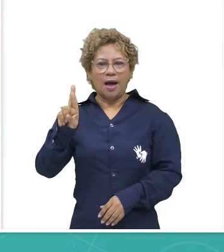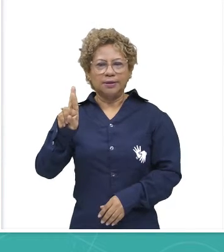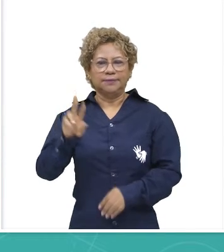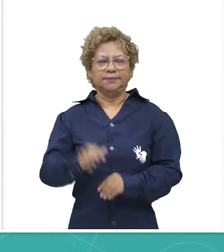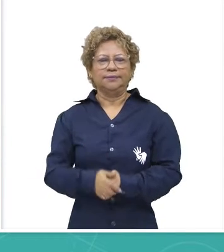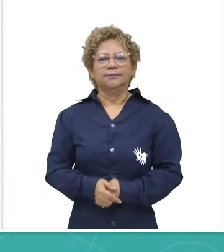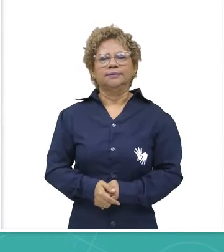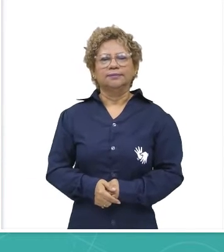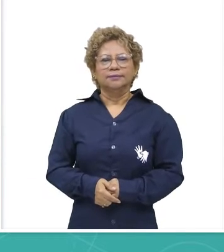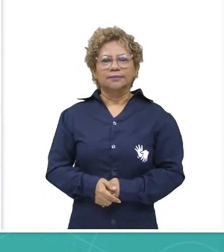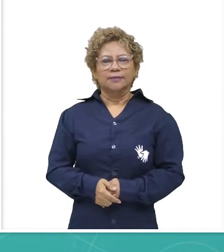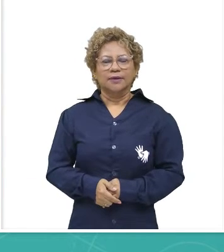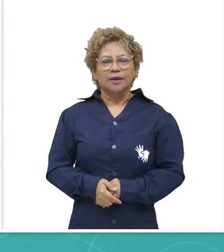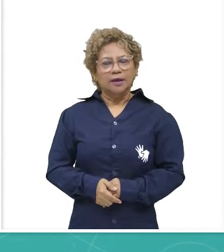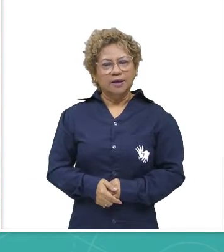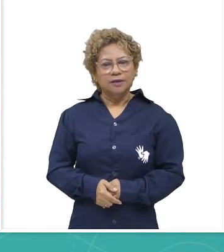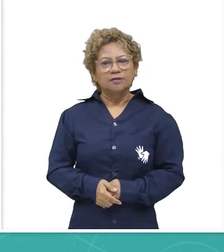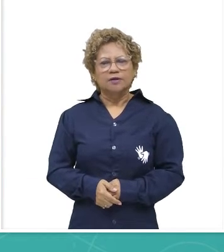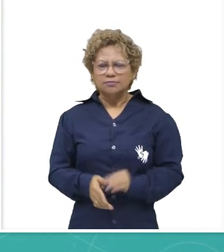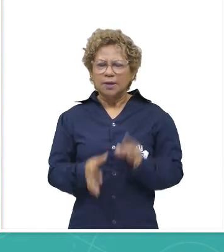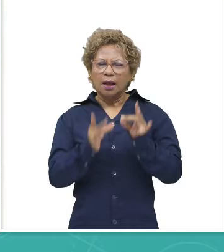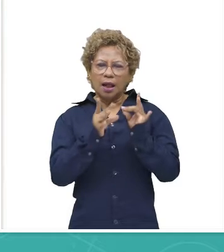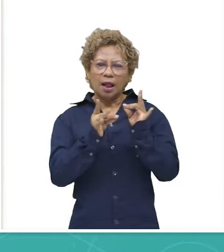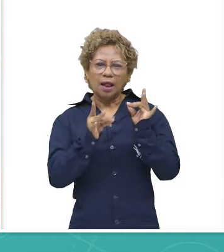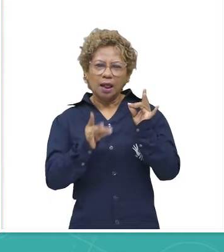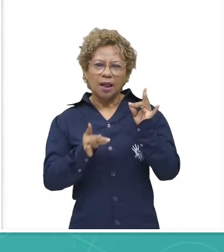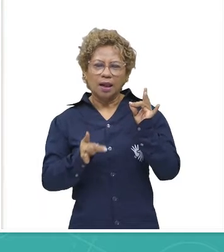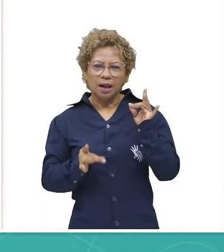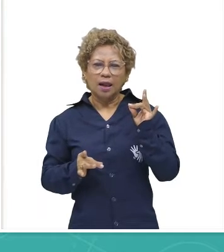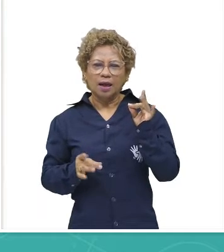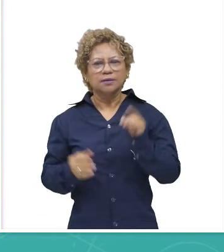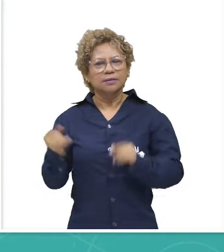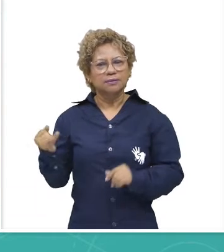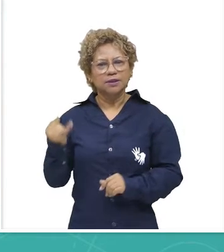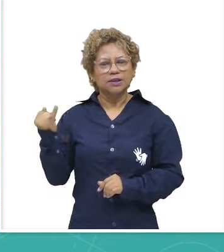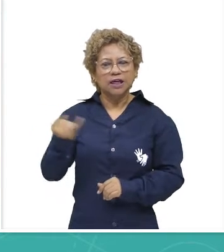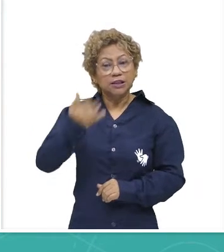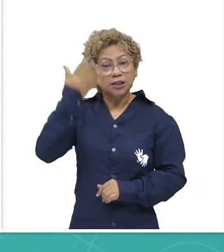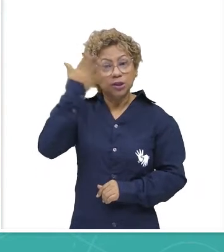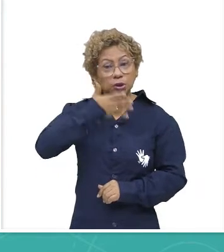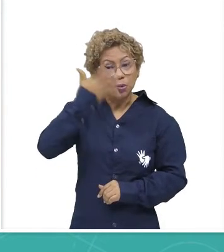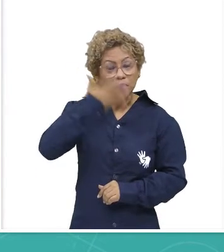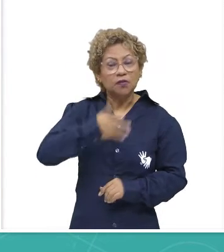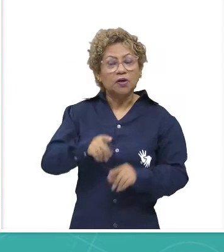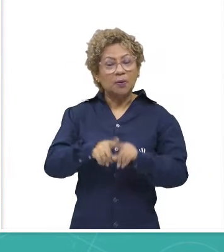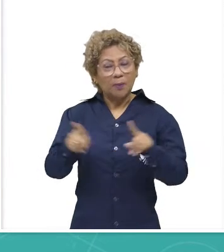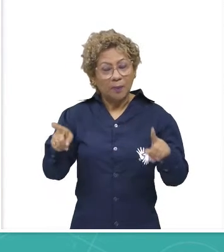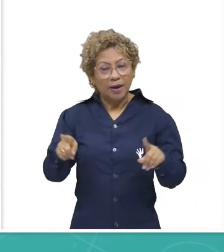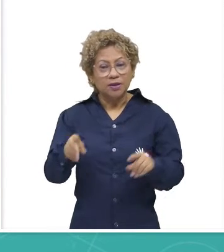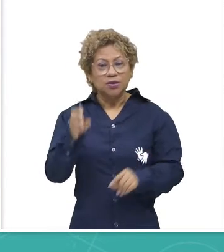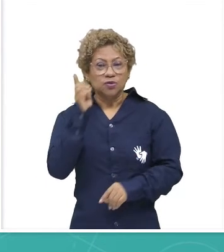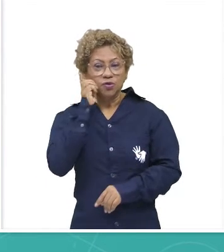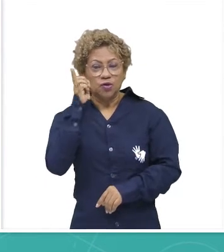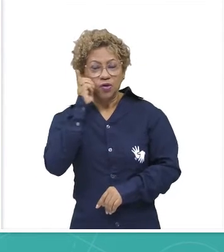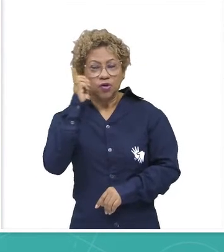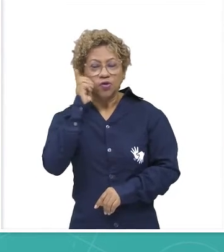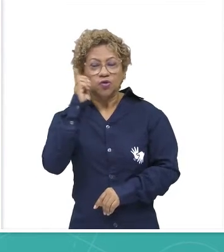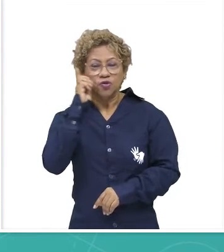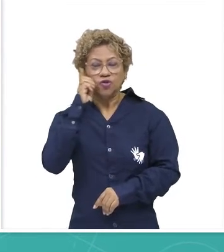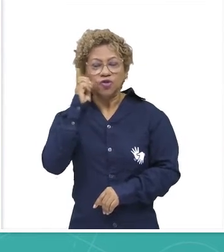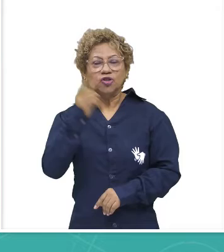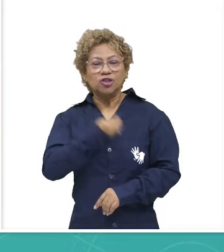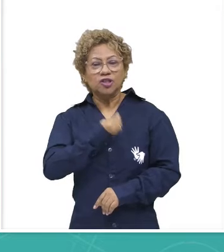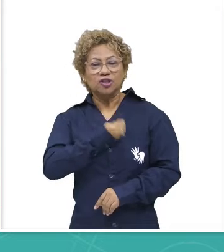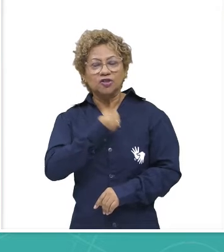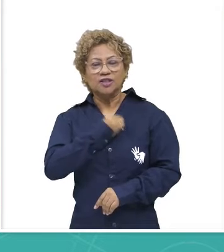nós vamos falar do ar, esse elemento que nós não vemos, mas está muito presente na nossa vida. E vamos